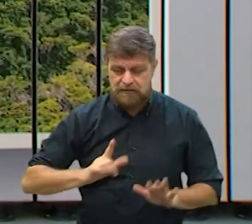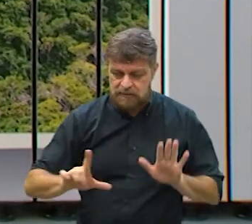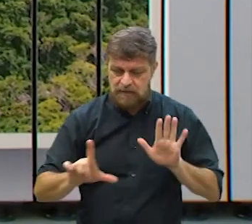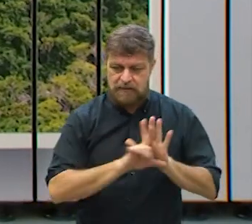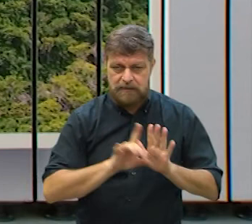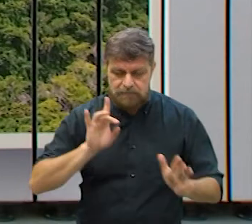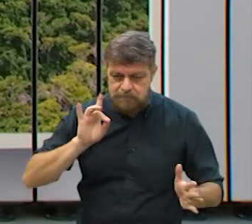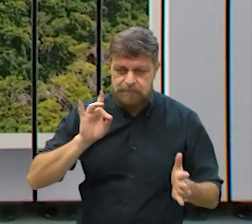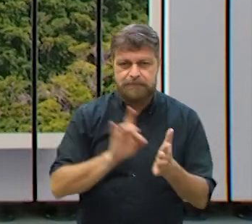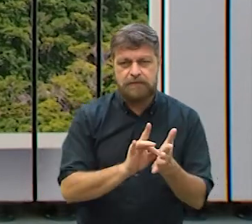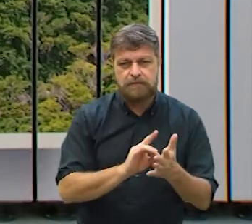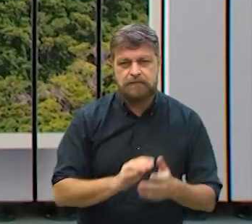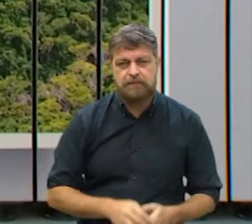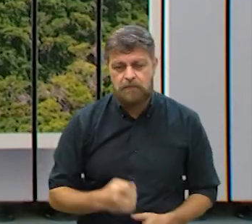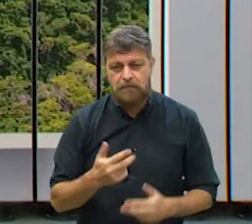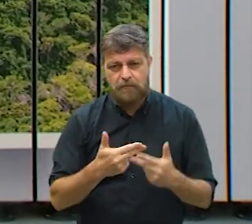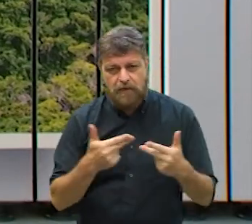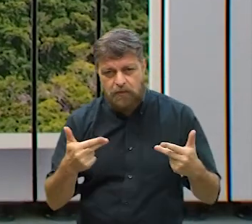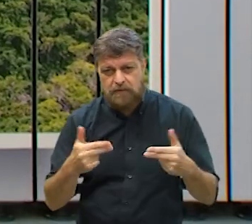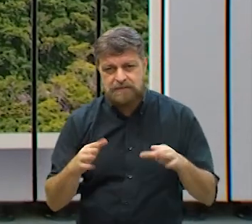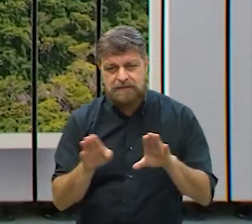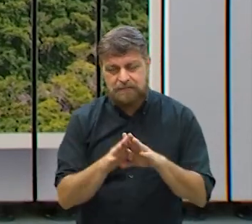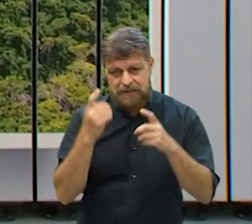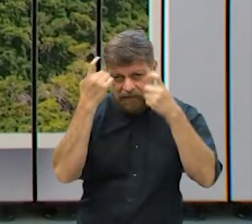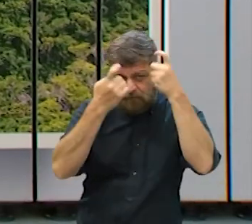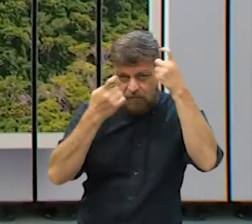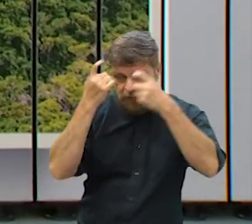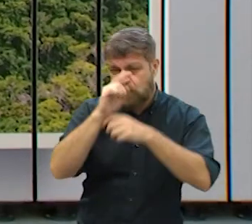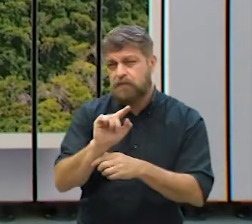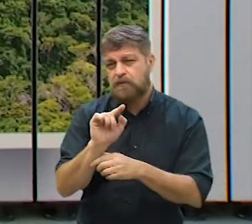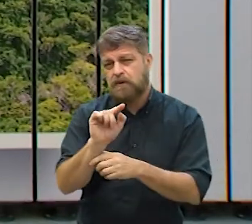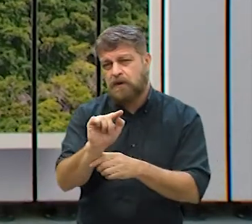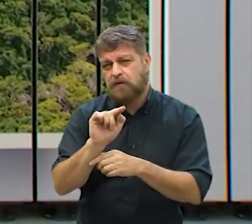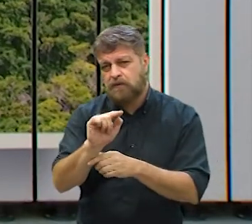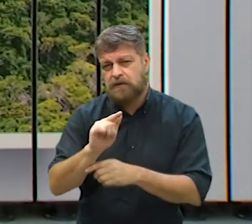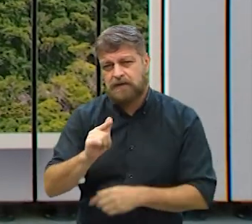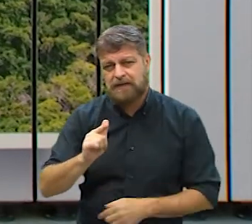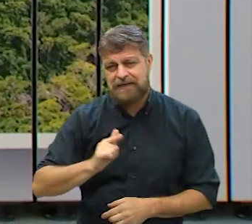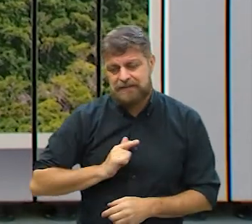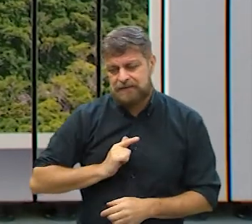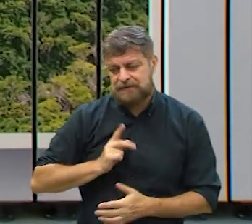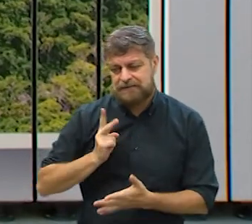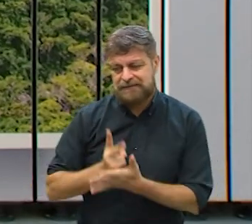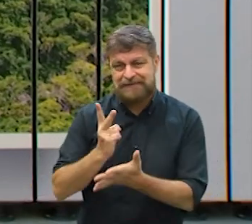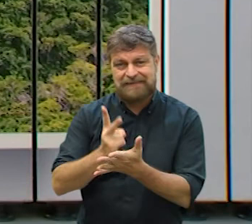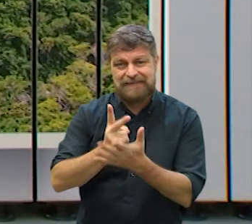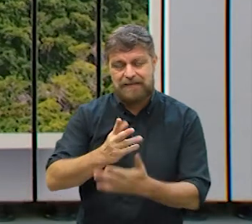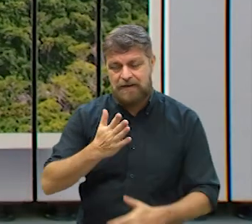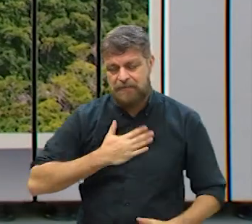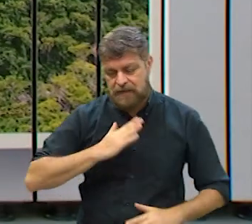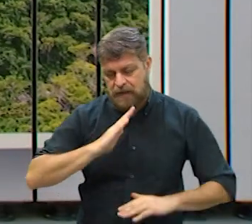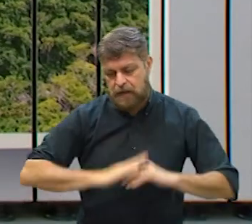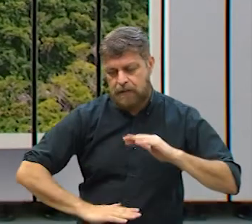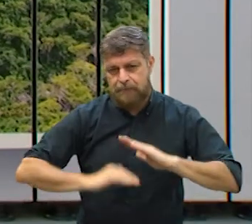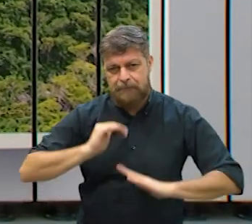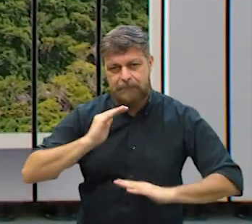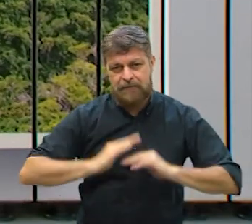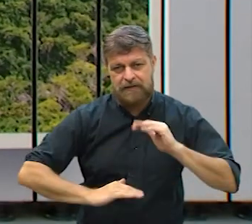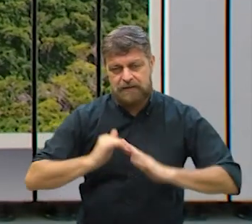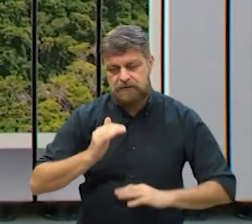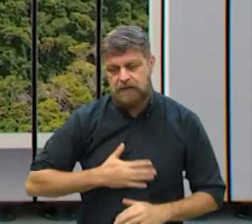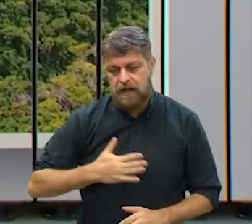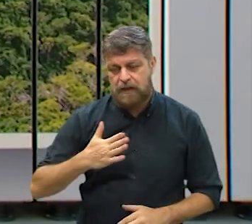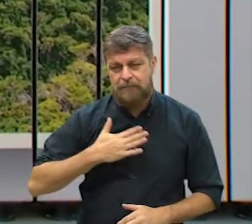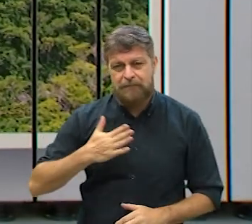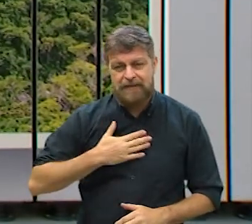Deus quiser. E uma coisa que eu me preocupo demais é ter constância nas minhas coisas. Estou no 5º